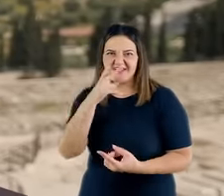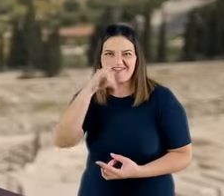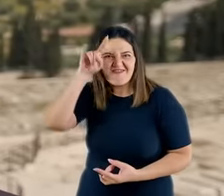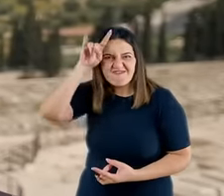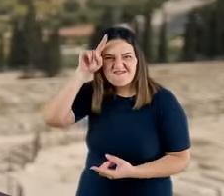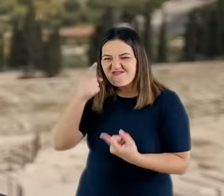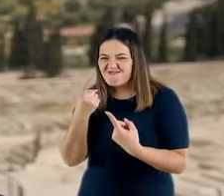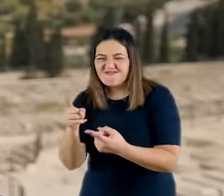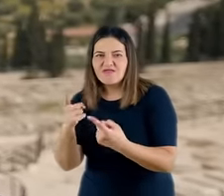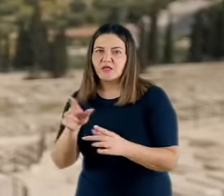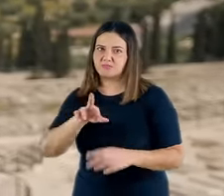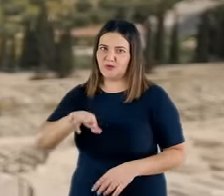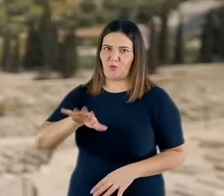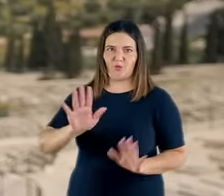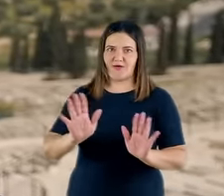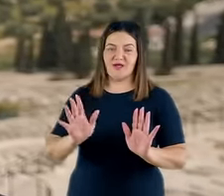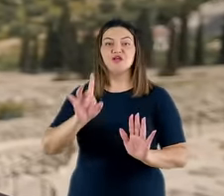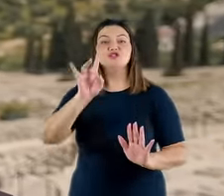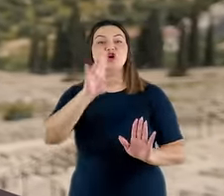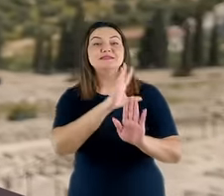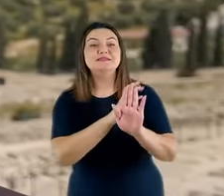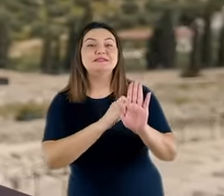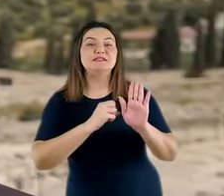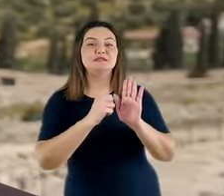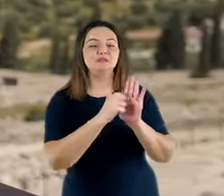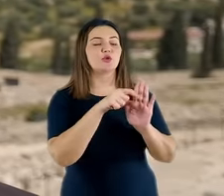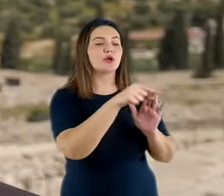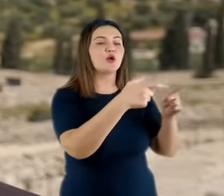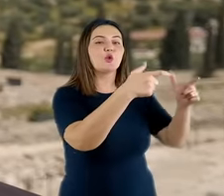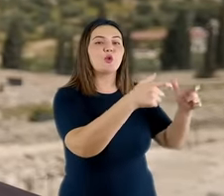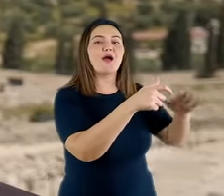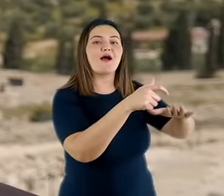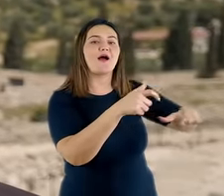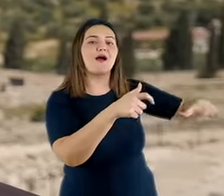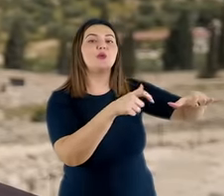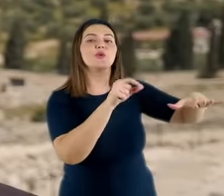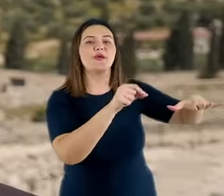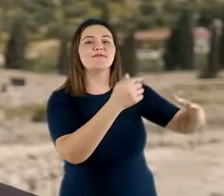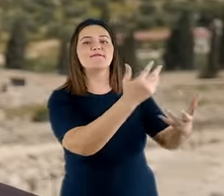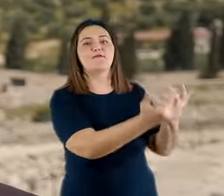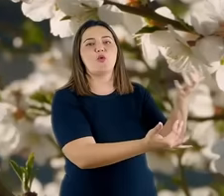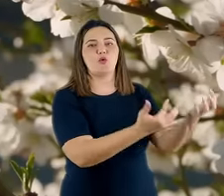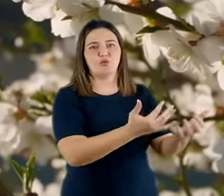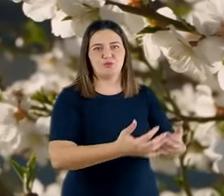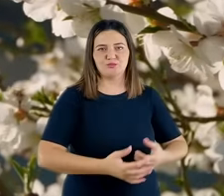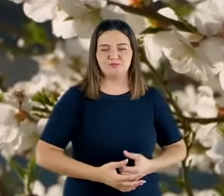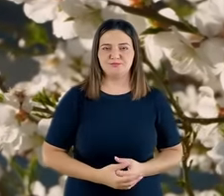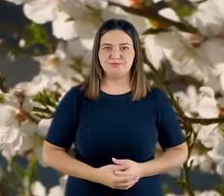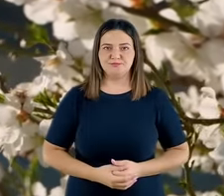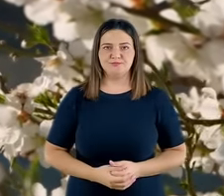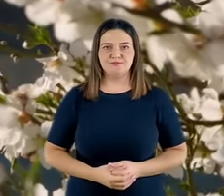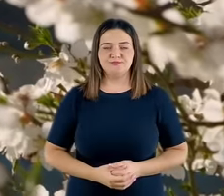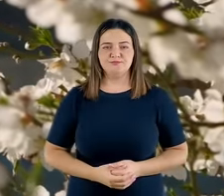estou falando apenas de uma simbologia de um lugar onde o fogo queimava constantemente.